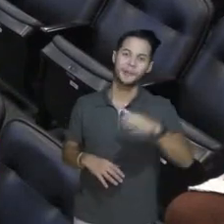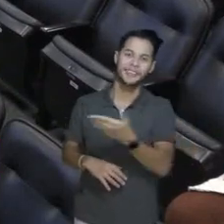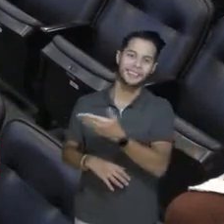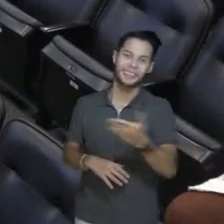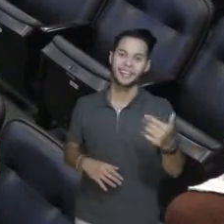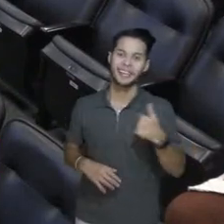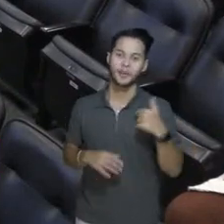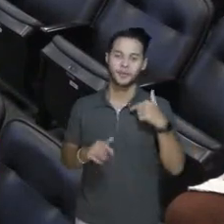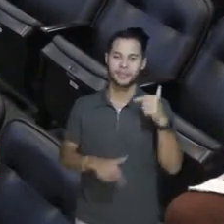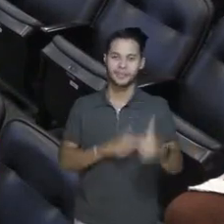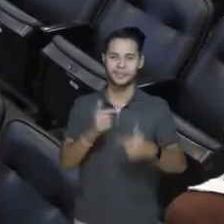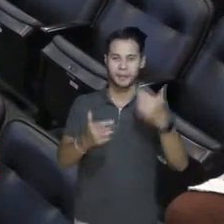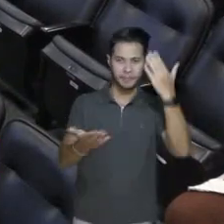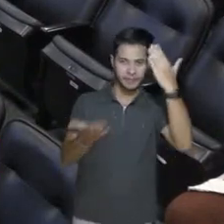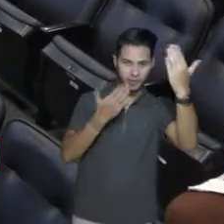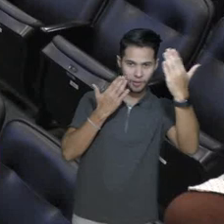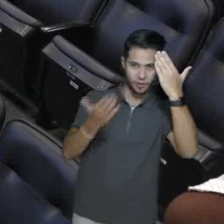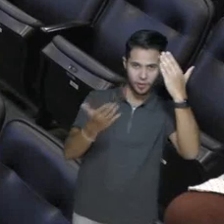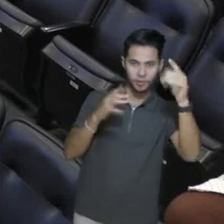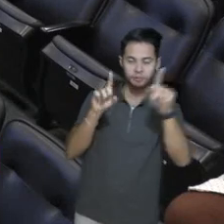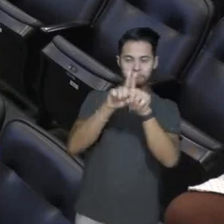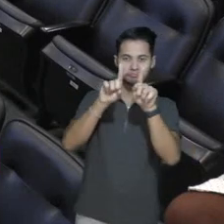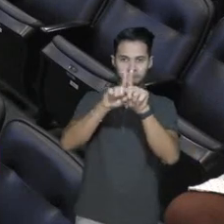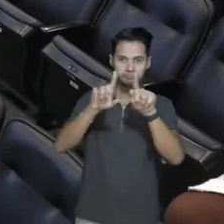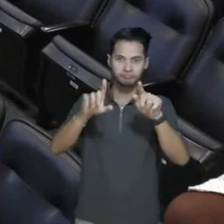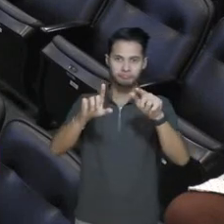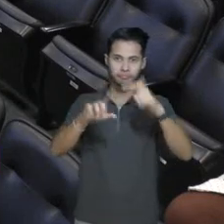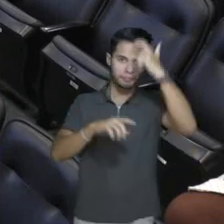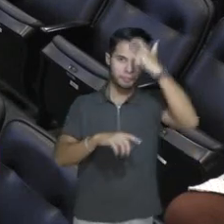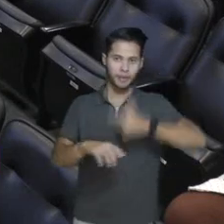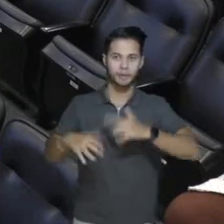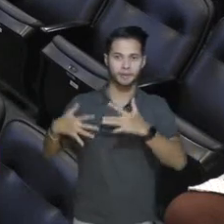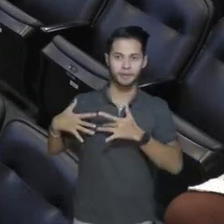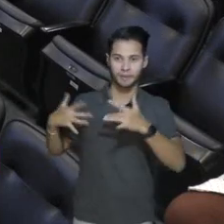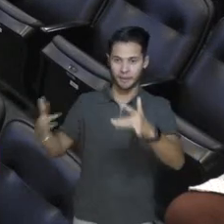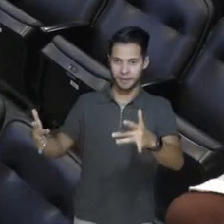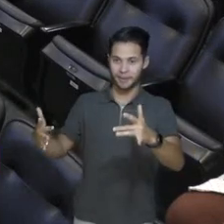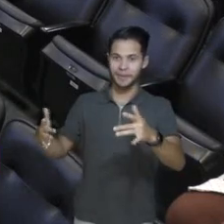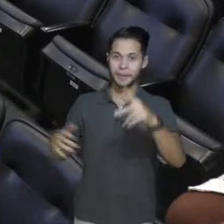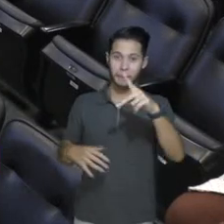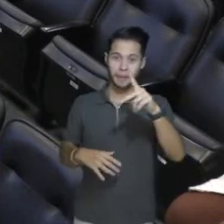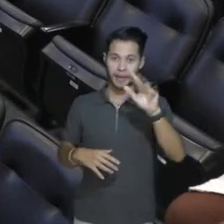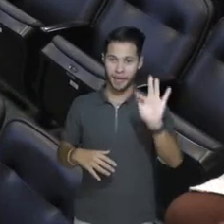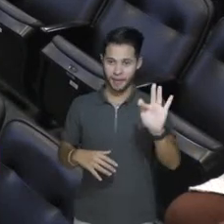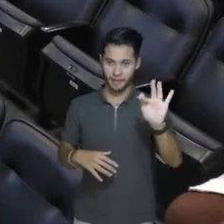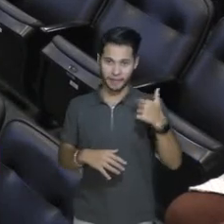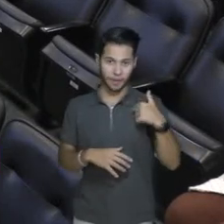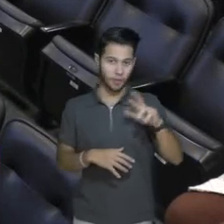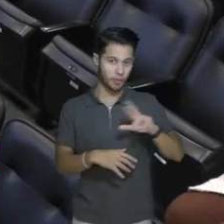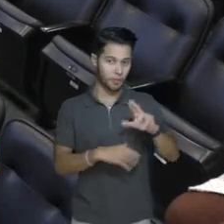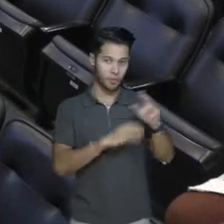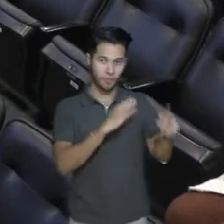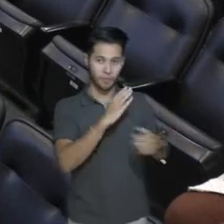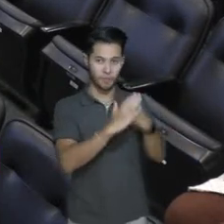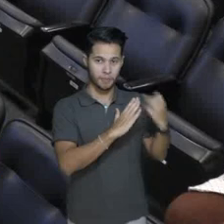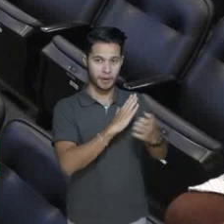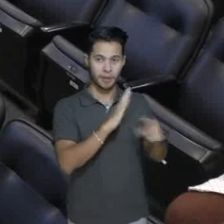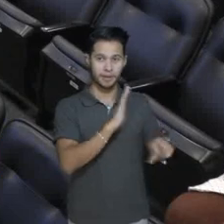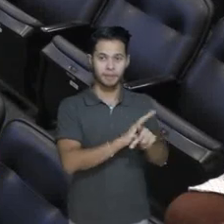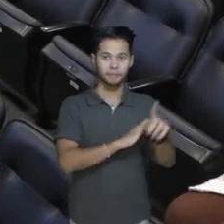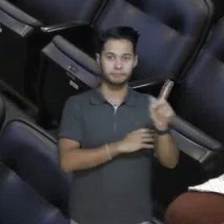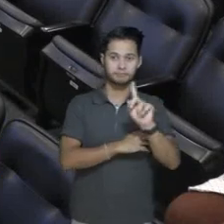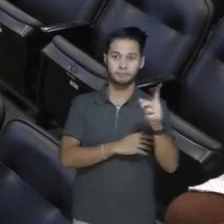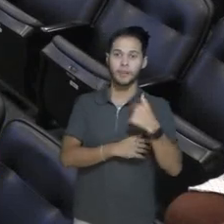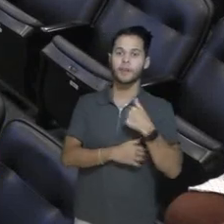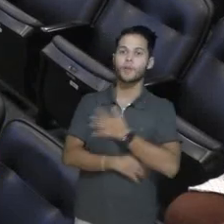psicóloga e uma entusiasta Ah uma voluntária física né Não sou de nenhuma instituição e uma entusiasta do tema né já